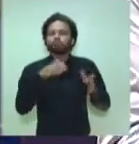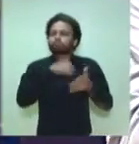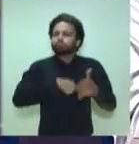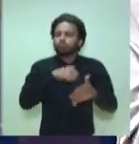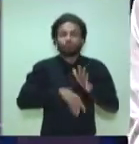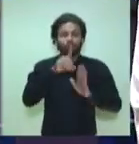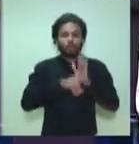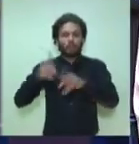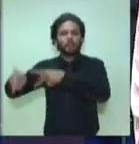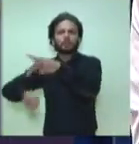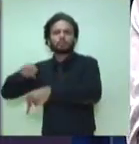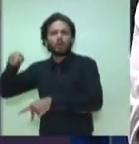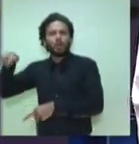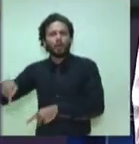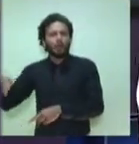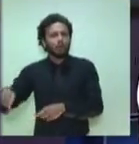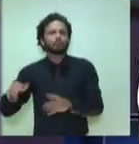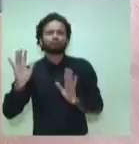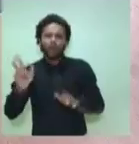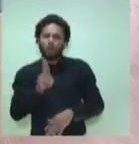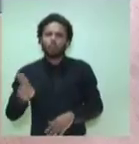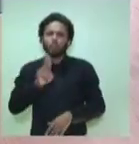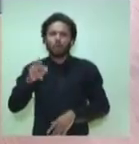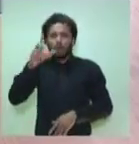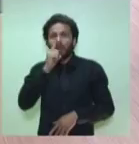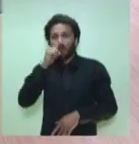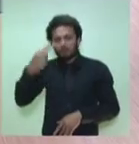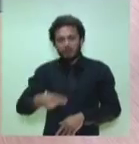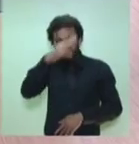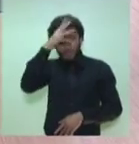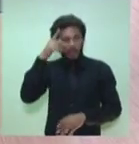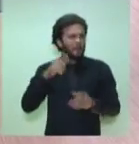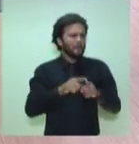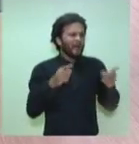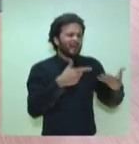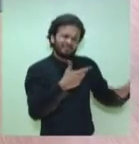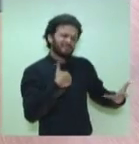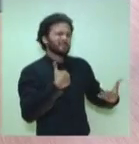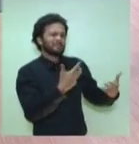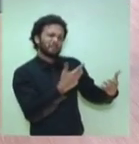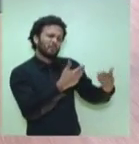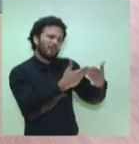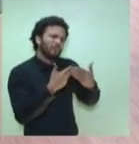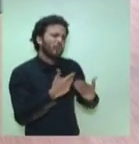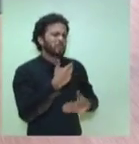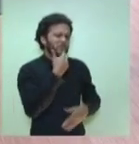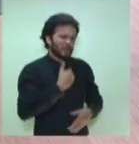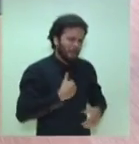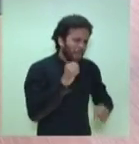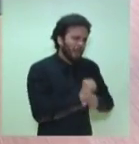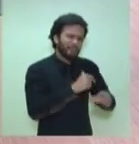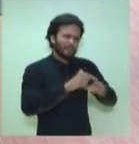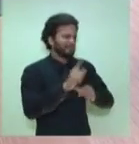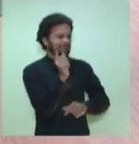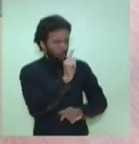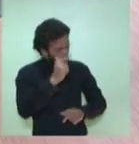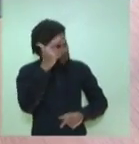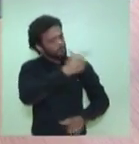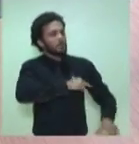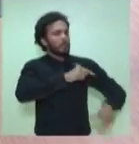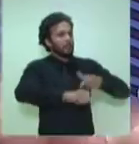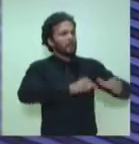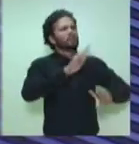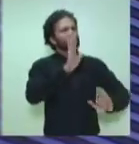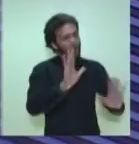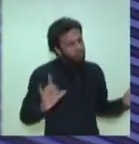consumidores e como prezo a verdade acima de tudo. Agora, que ele me deixe trabalhar e que não invente a roda, que não tente fazer algo que já está